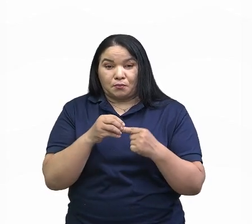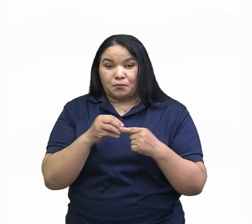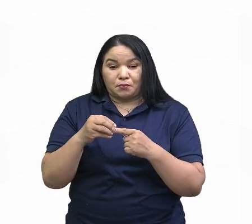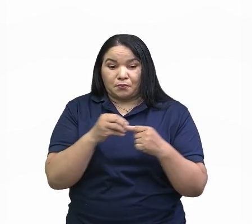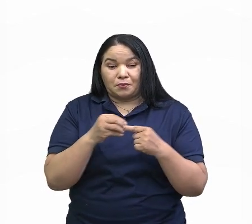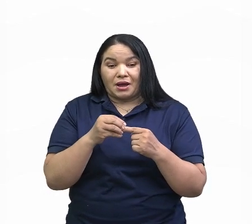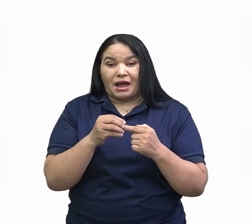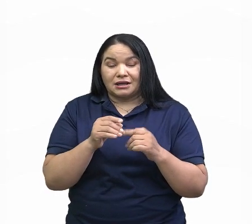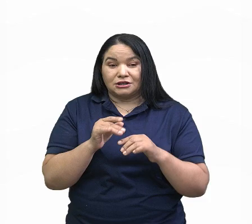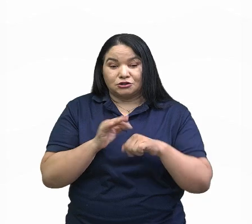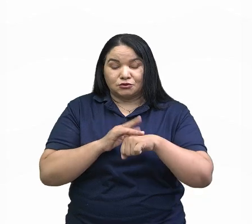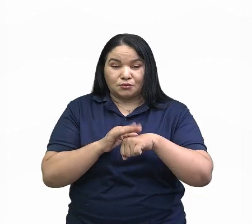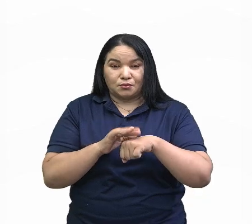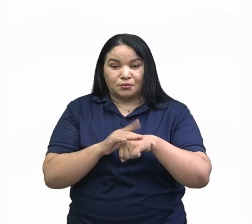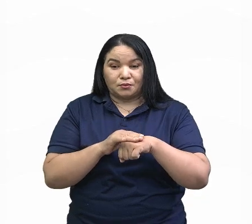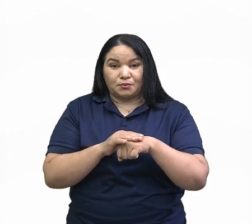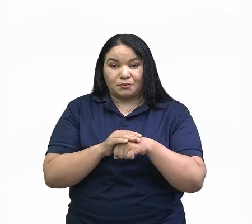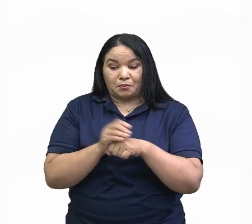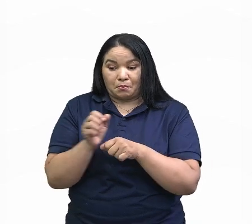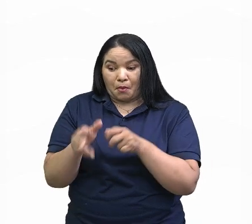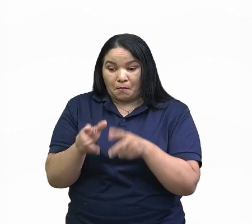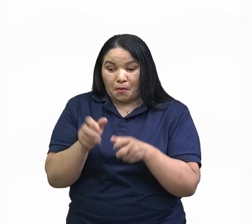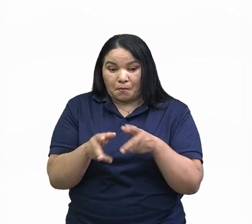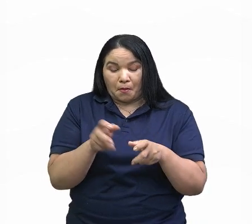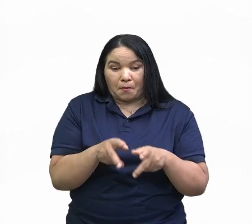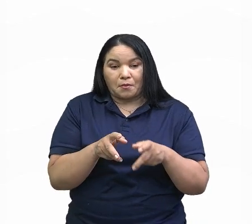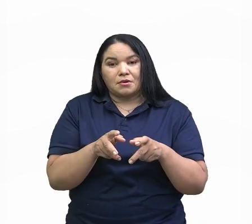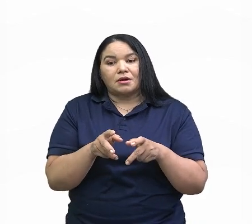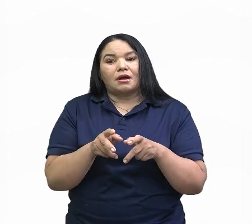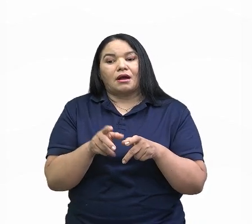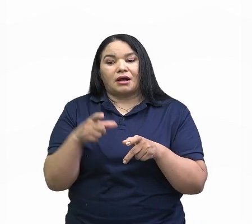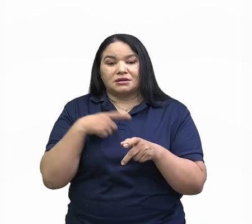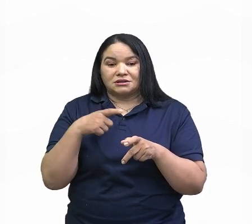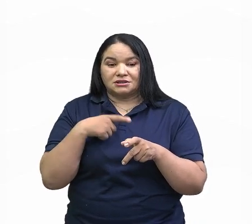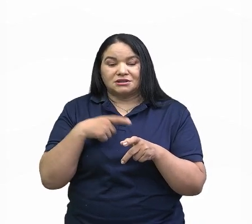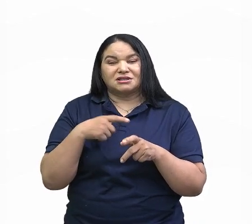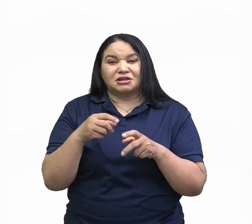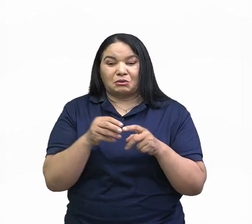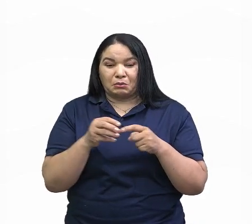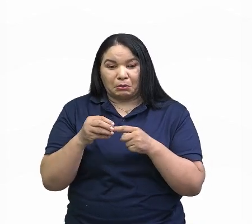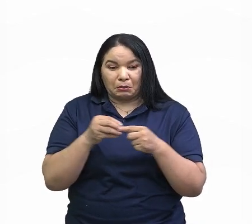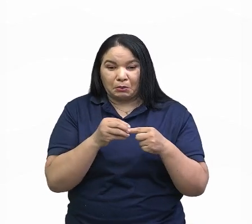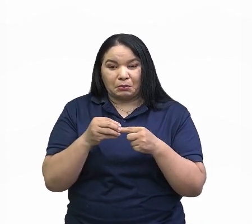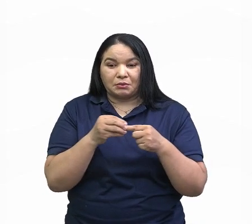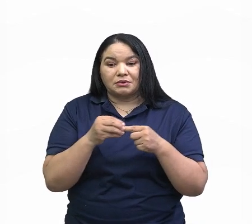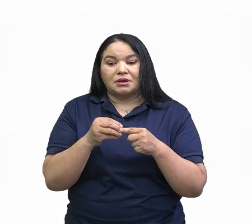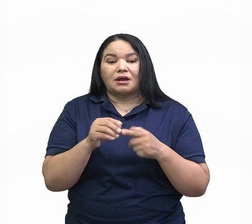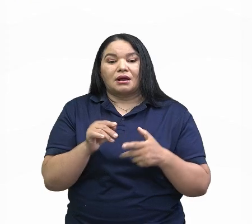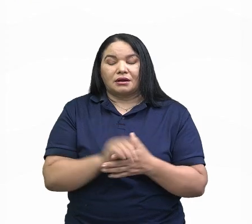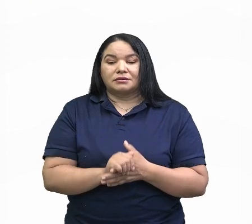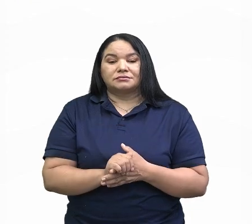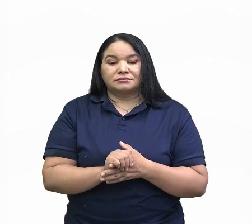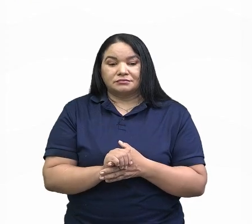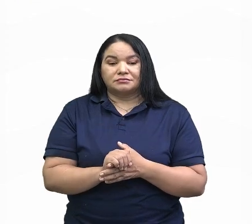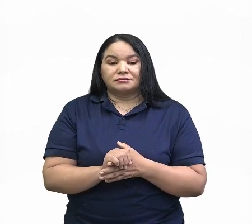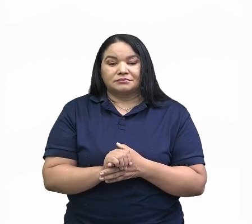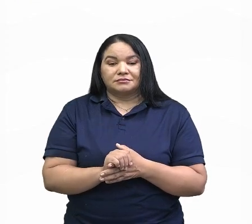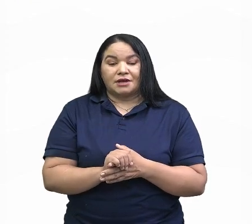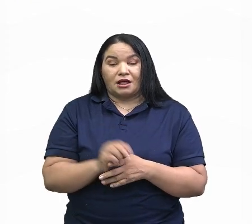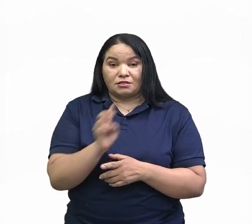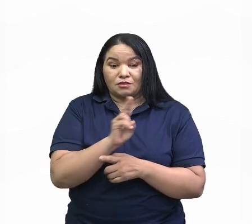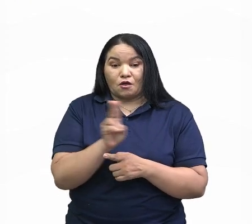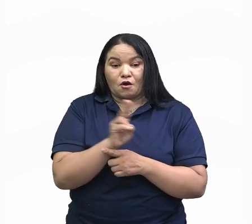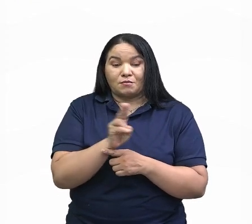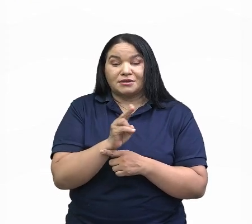é preciso que tenha ali na água esse micro-organismo, que é um protozoário, que é entamoeba estolística, né? Como a gente